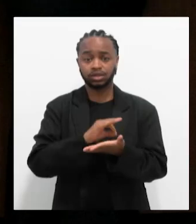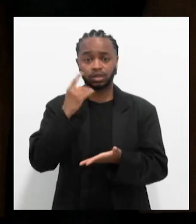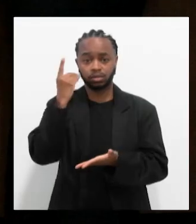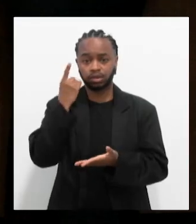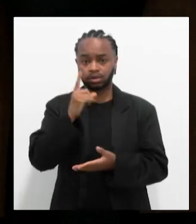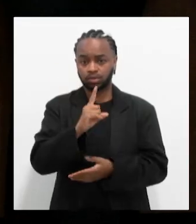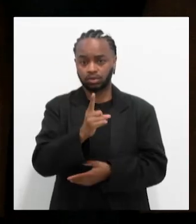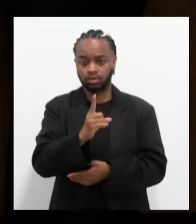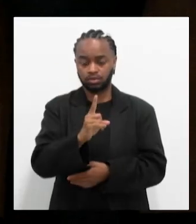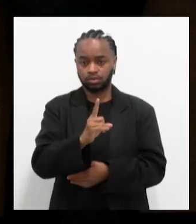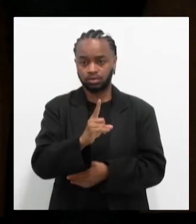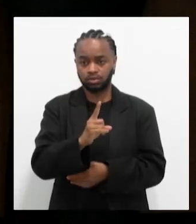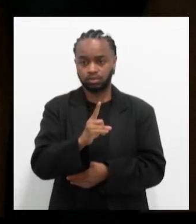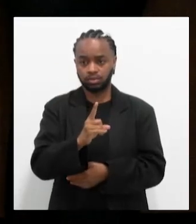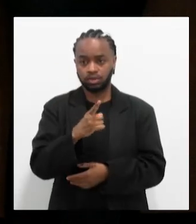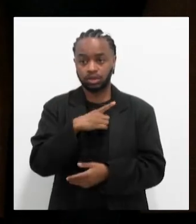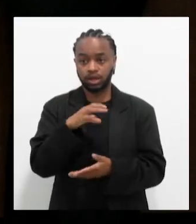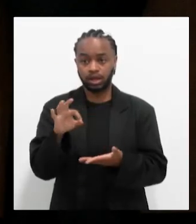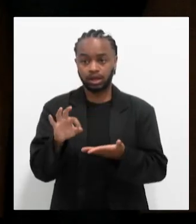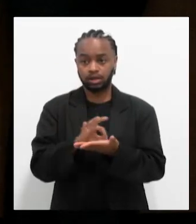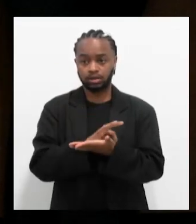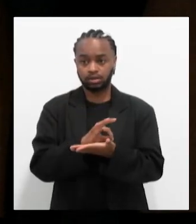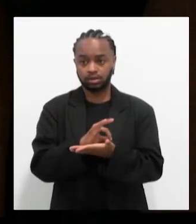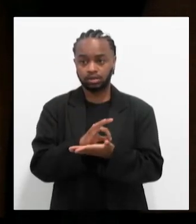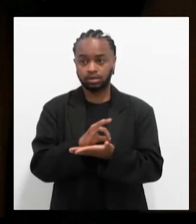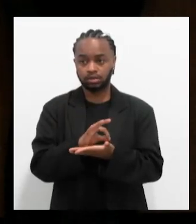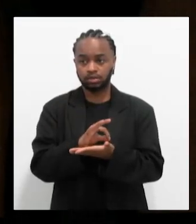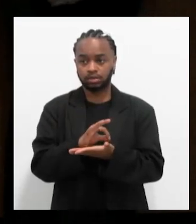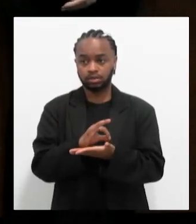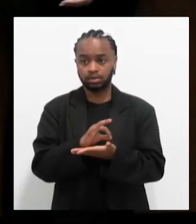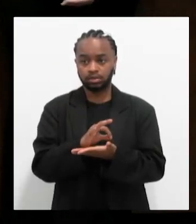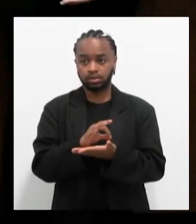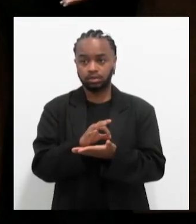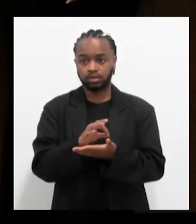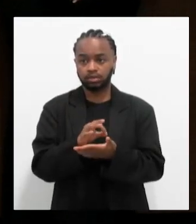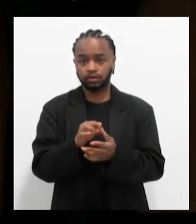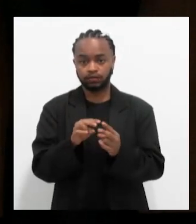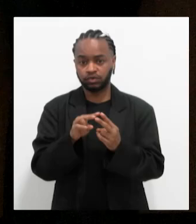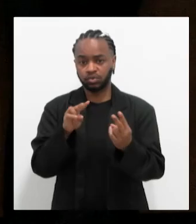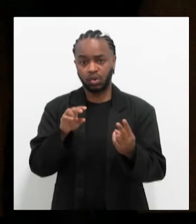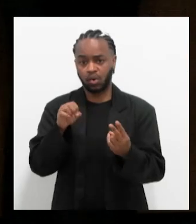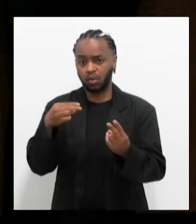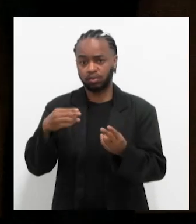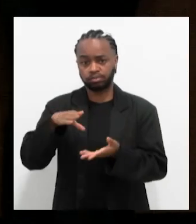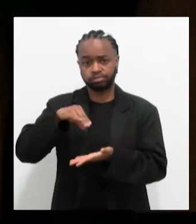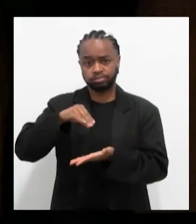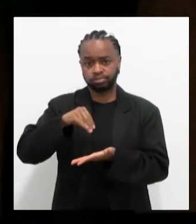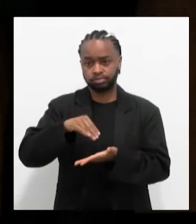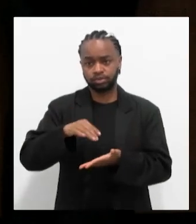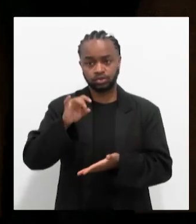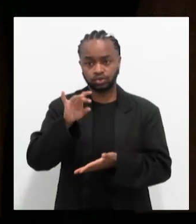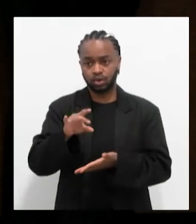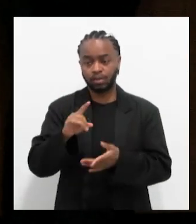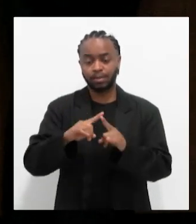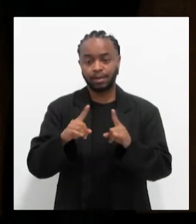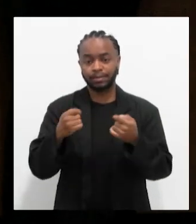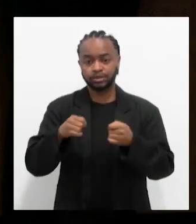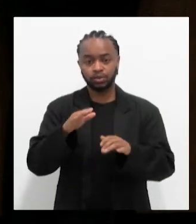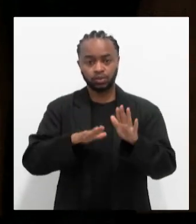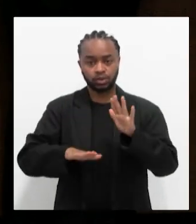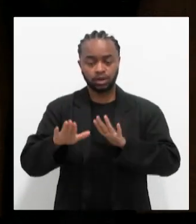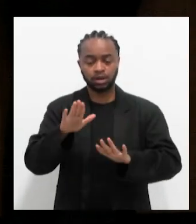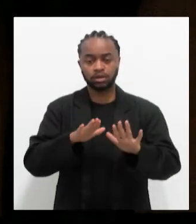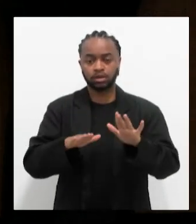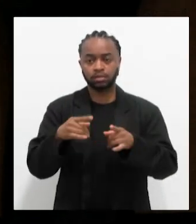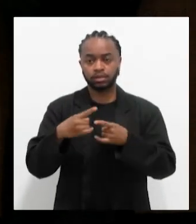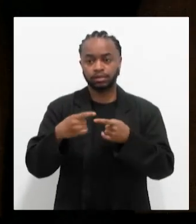não. É a assinatura digital ou com fotocópia. É só para ter a cautela nossa de ter que